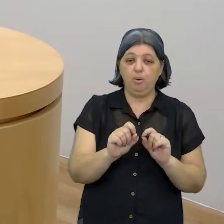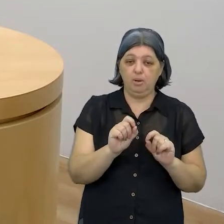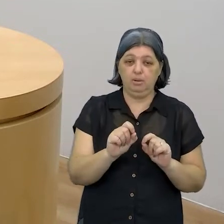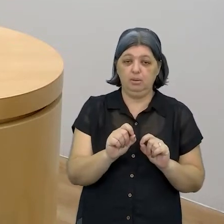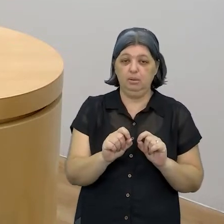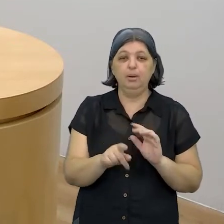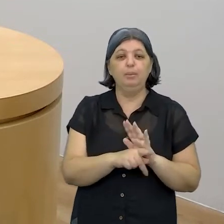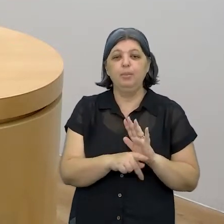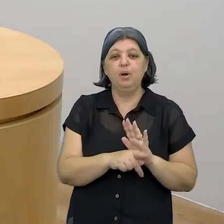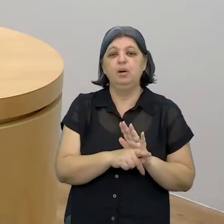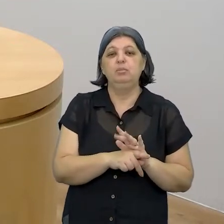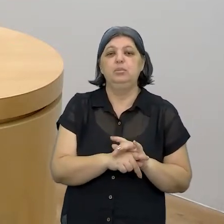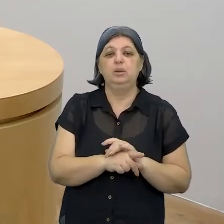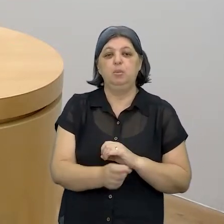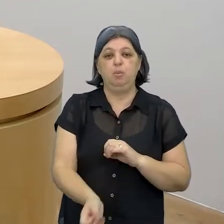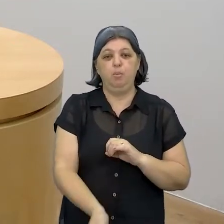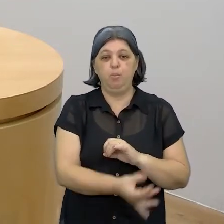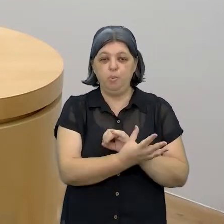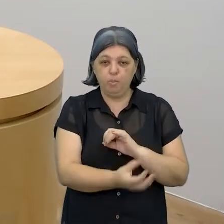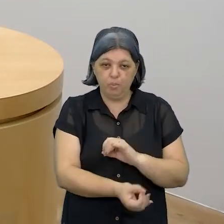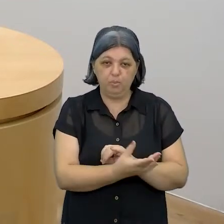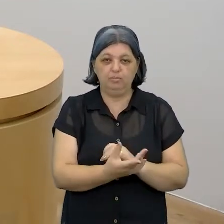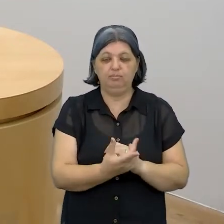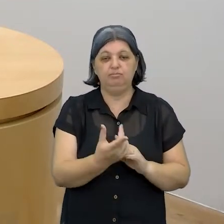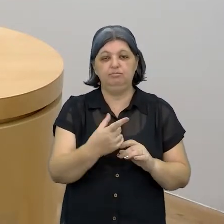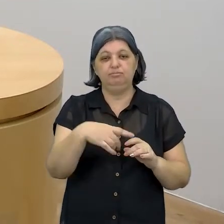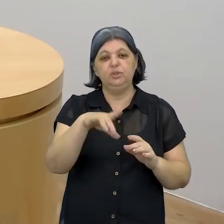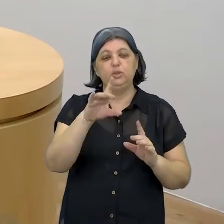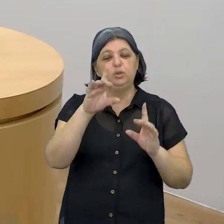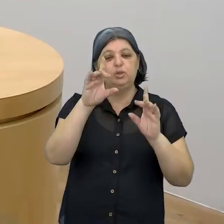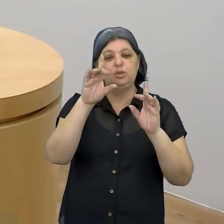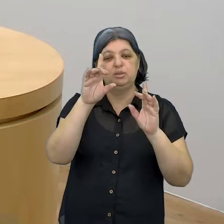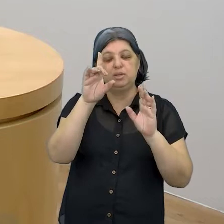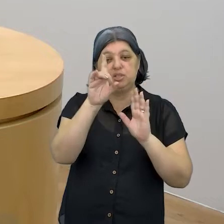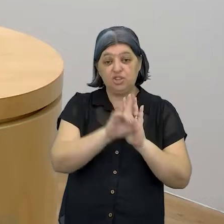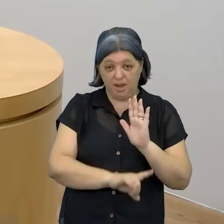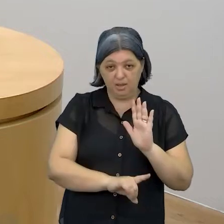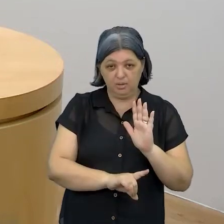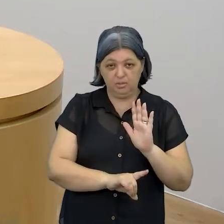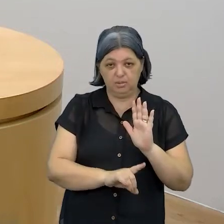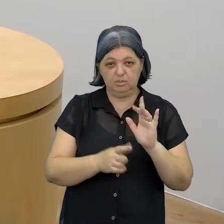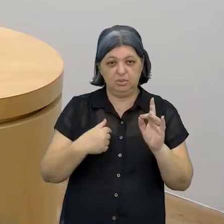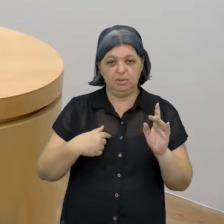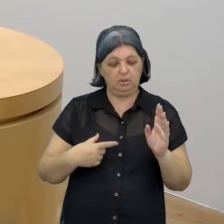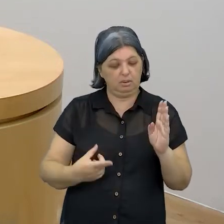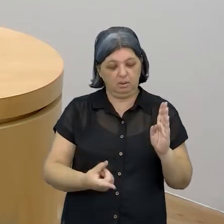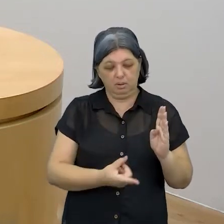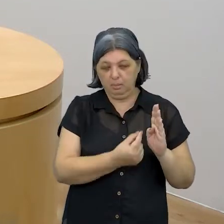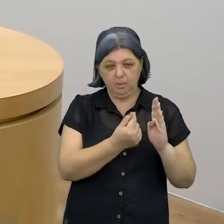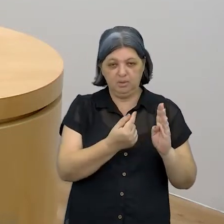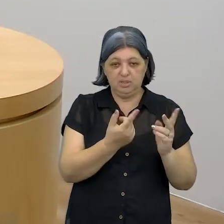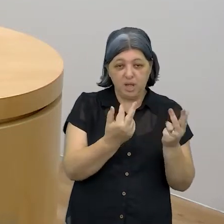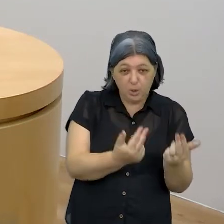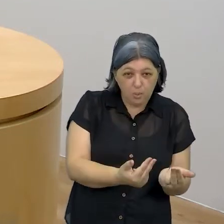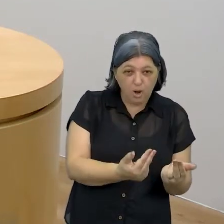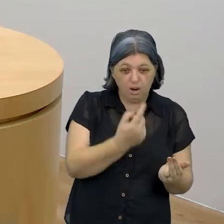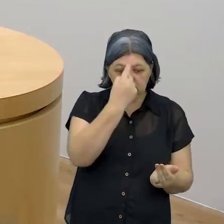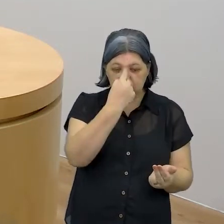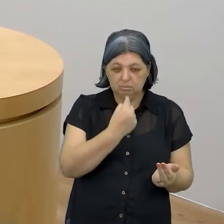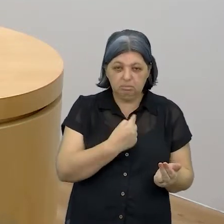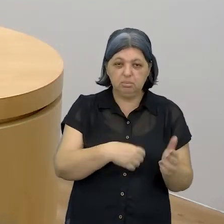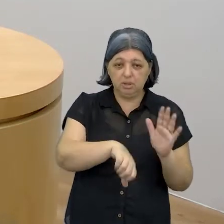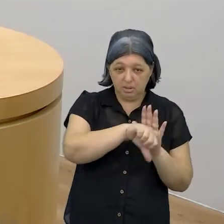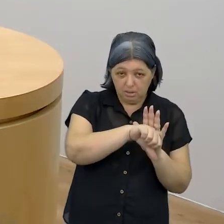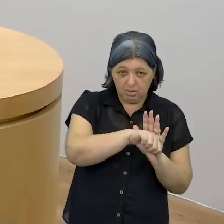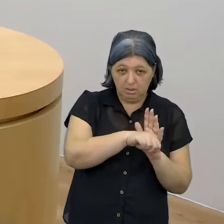de ilegalidades dos direitos. Então, a burguesia não vai cometer o mesmo perfil, o mesmo tipo de crimes que